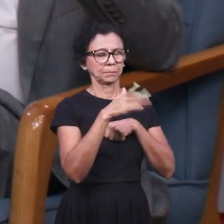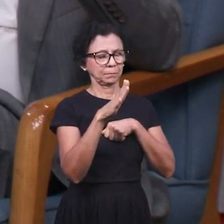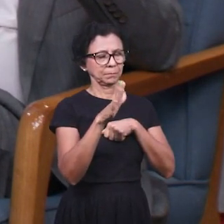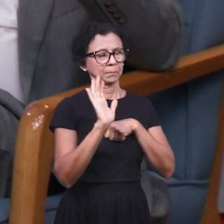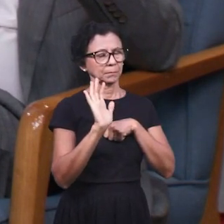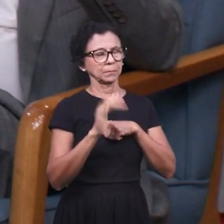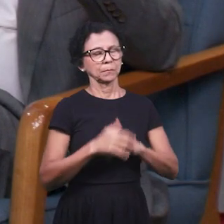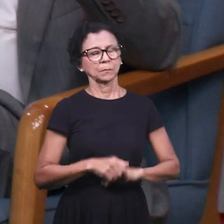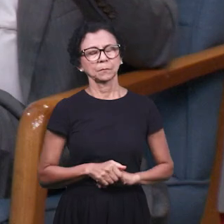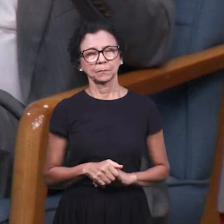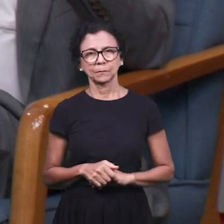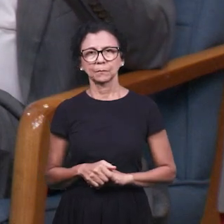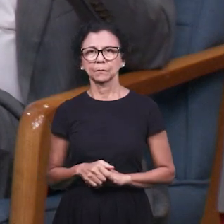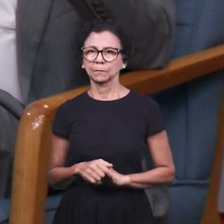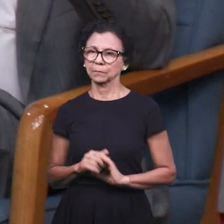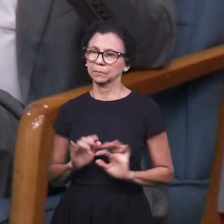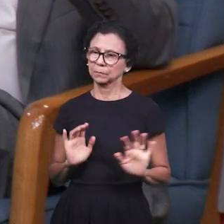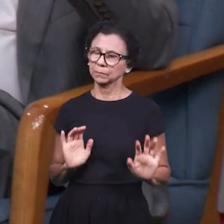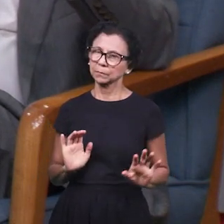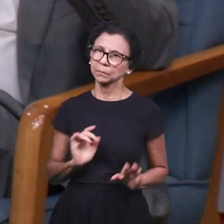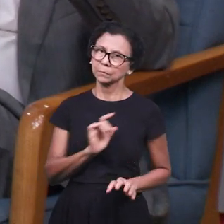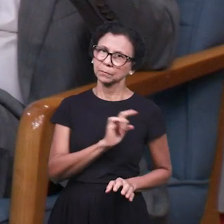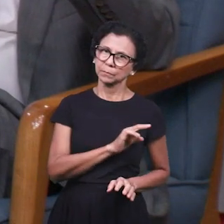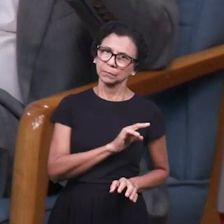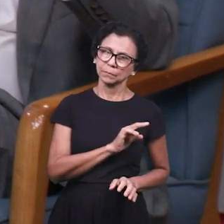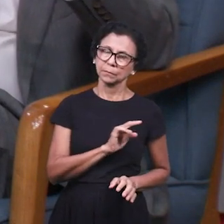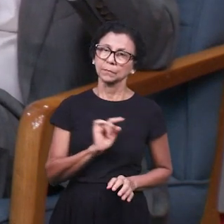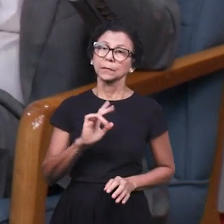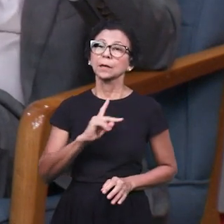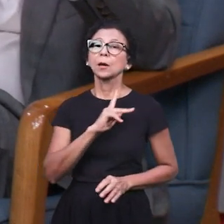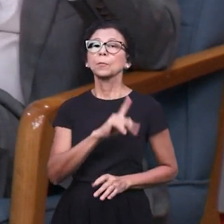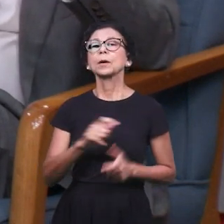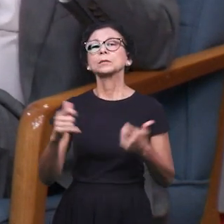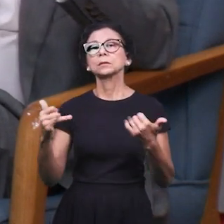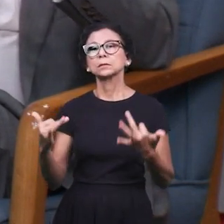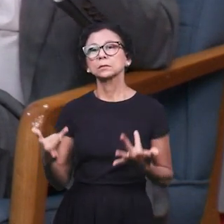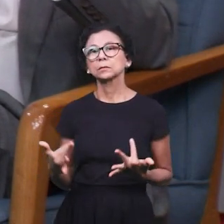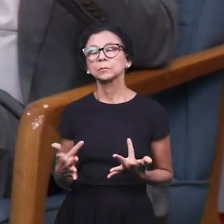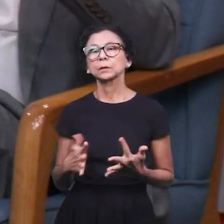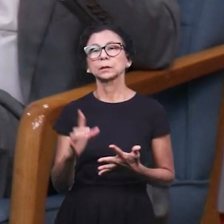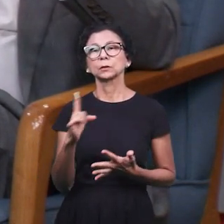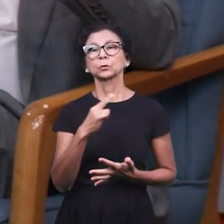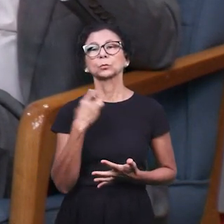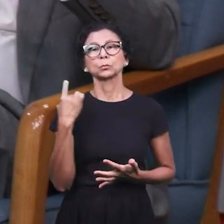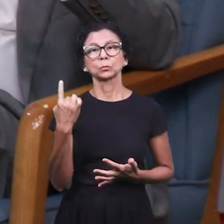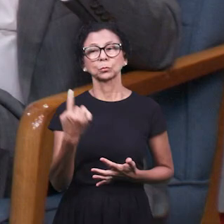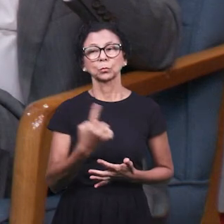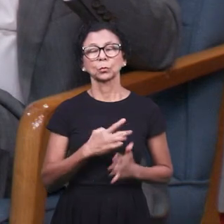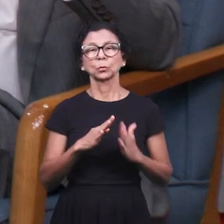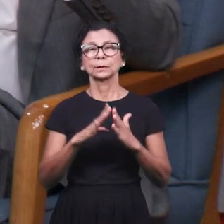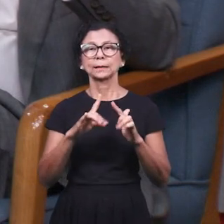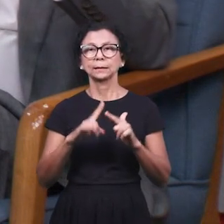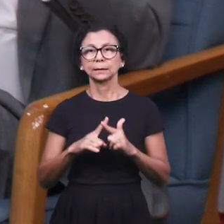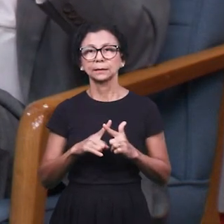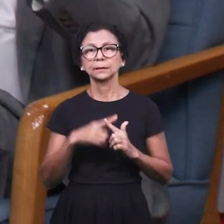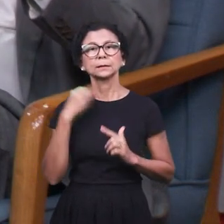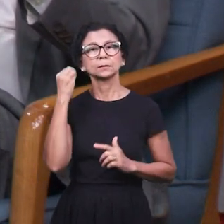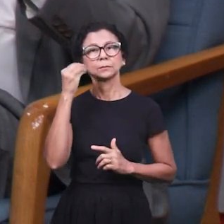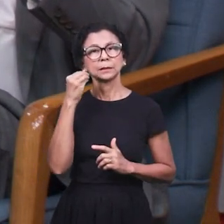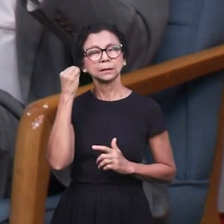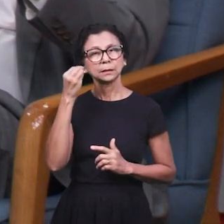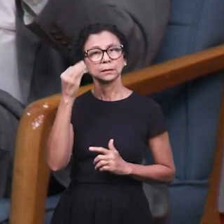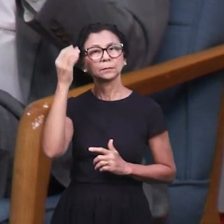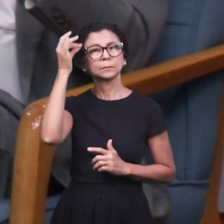é? Então, é aquilo que haja a interpretação, como diz Paulo, para que toda a igreja receba edificação.